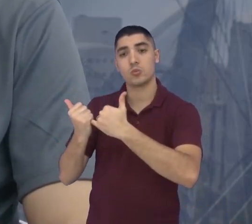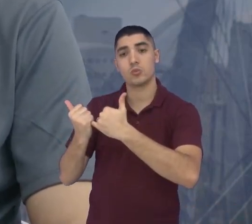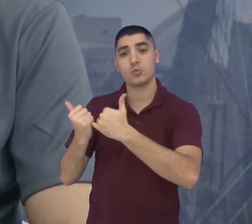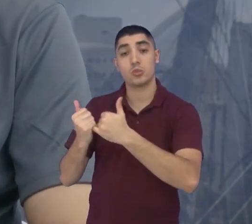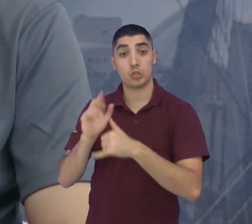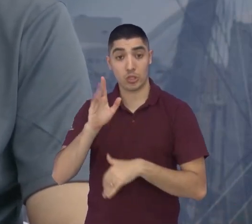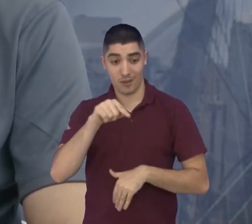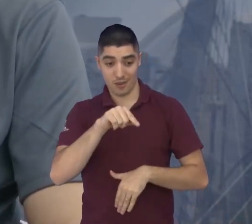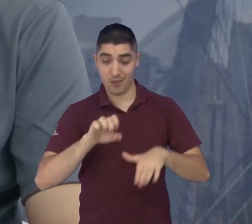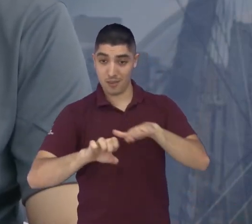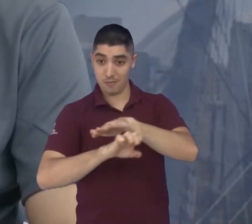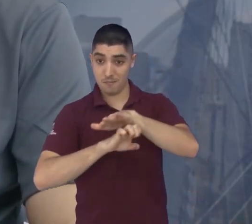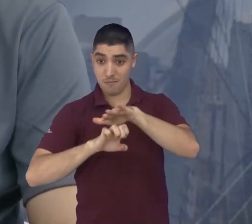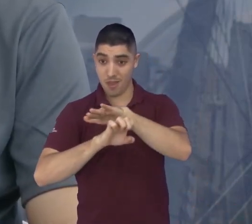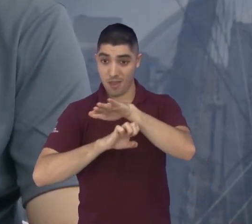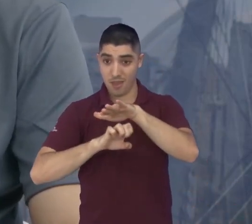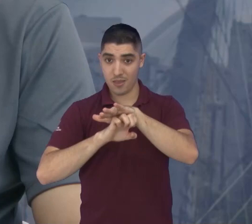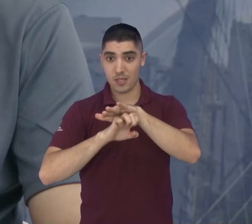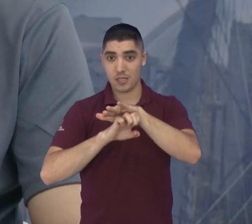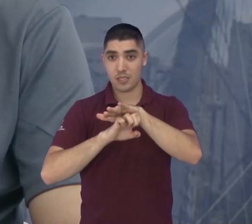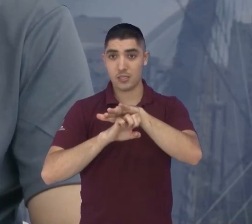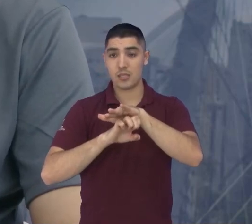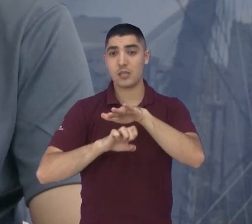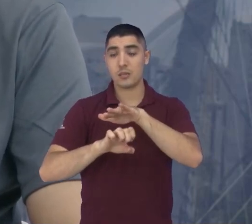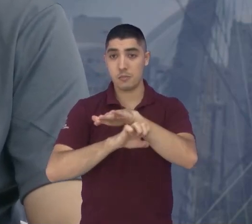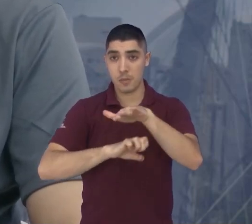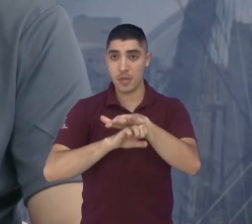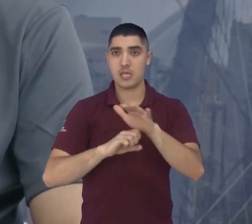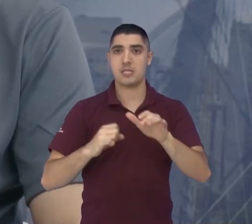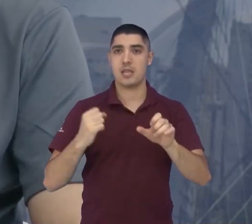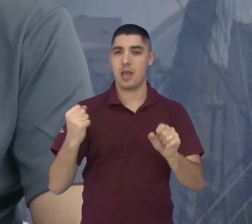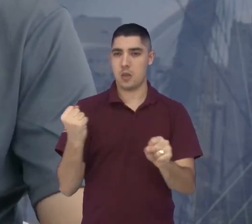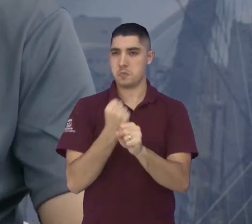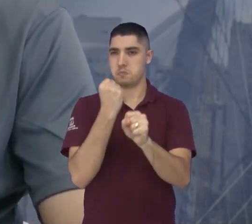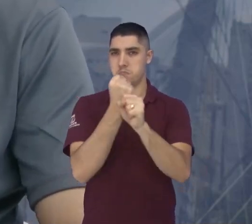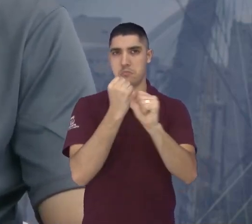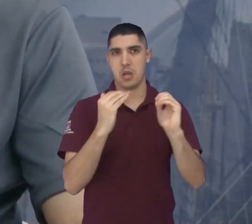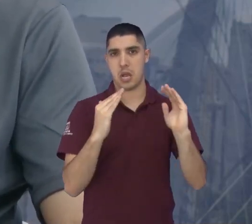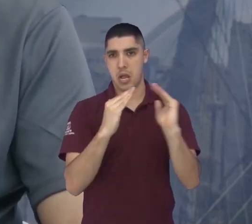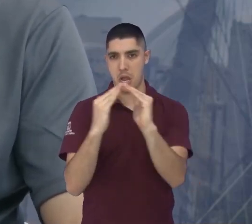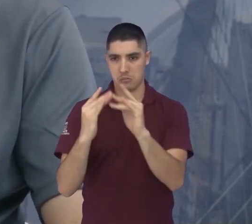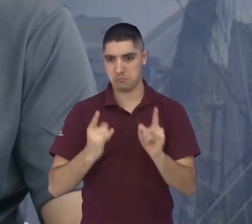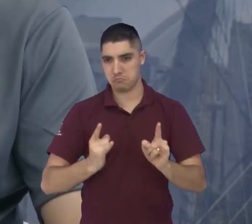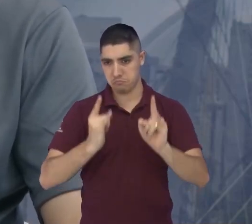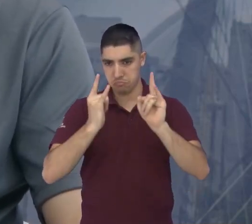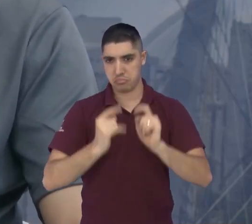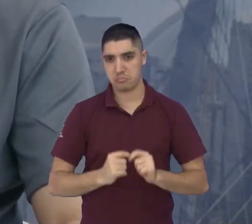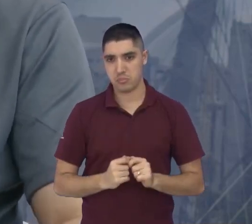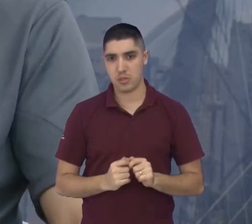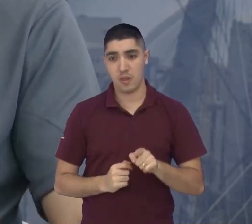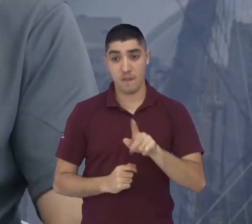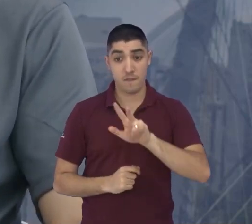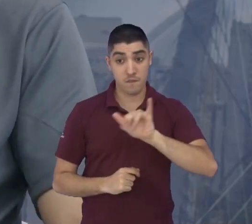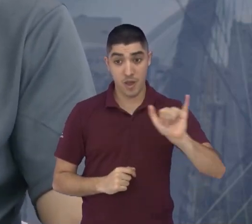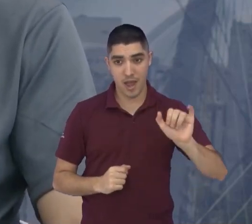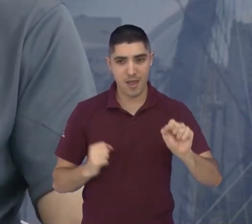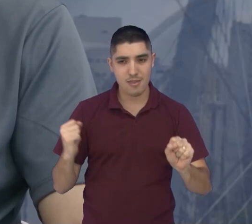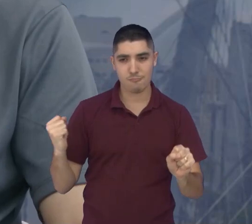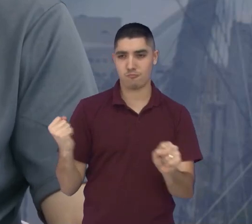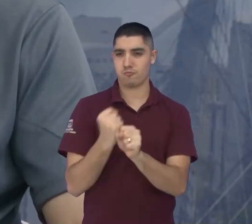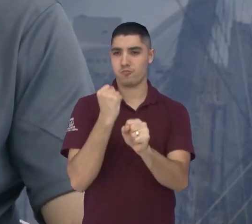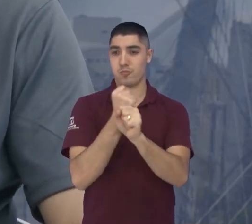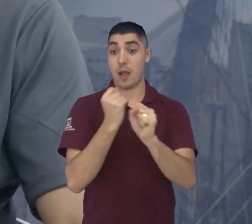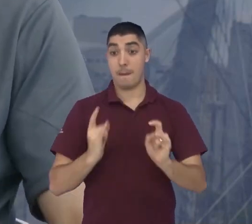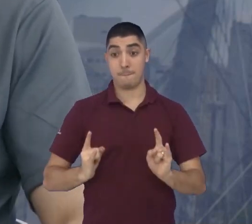por uma empresa de construção civil, vai construir um conjunto residencial